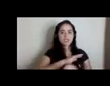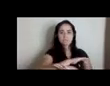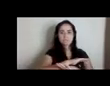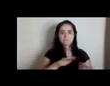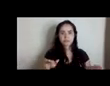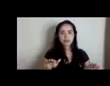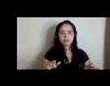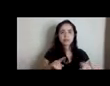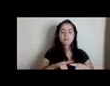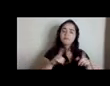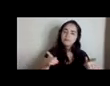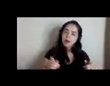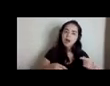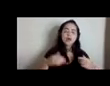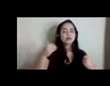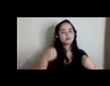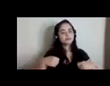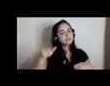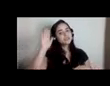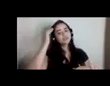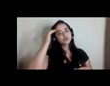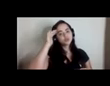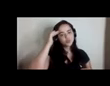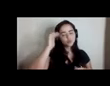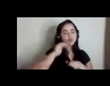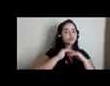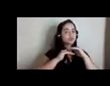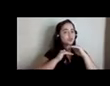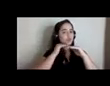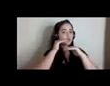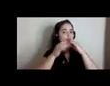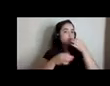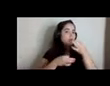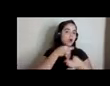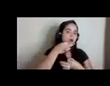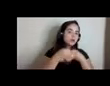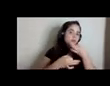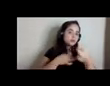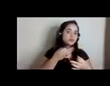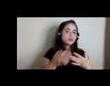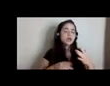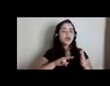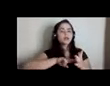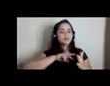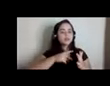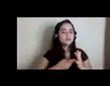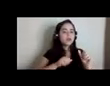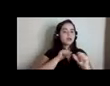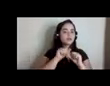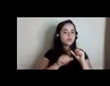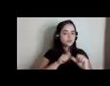a serem compreendidas, construídas, criticadas, ressignificadas.